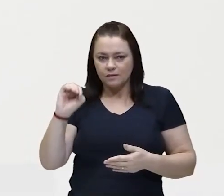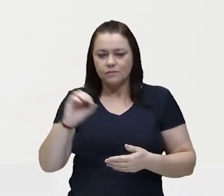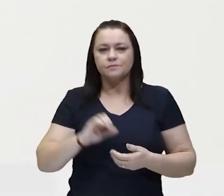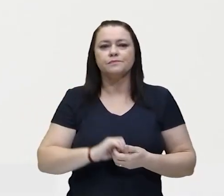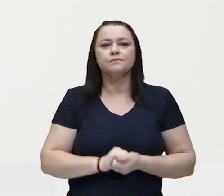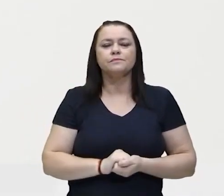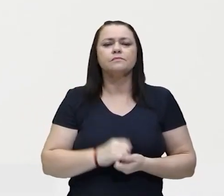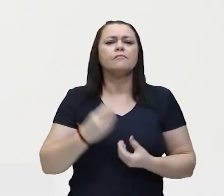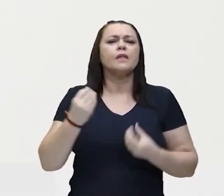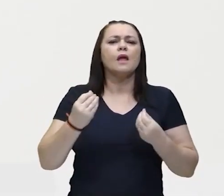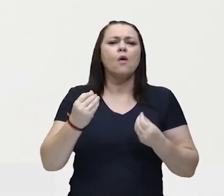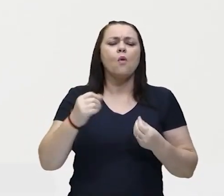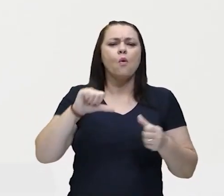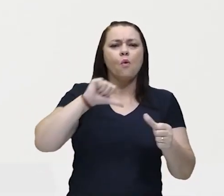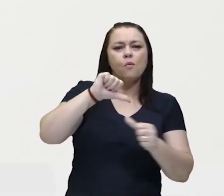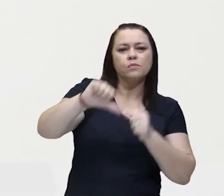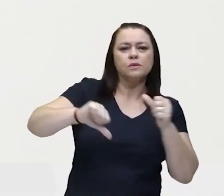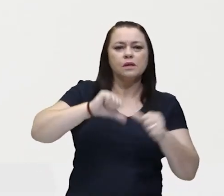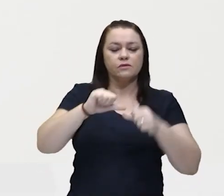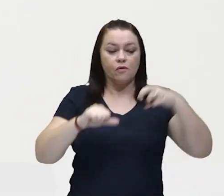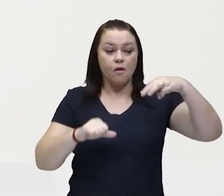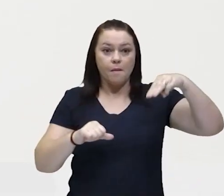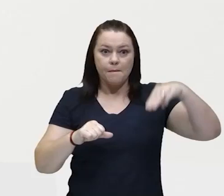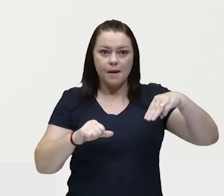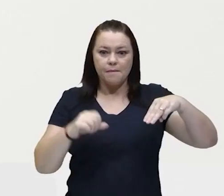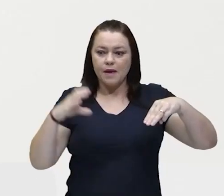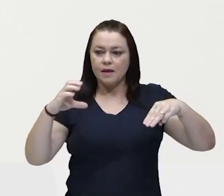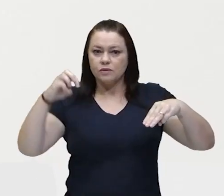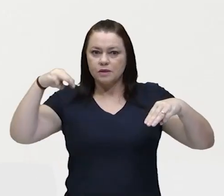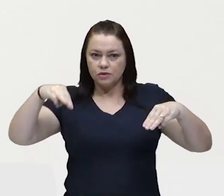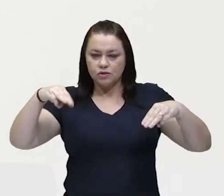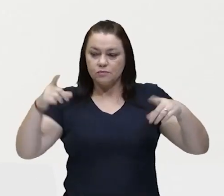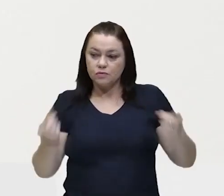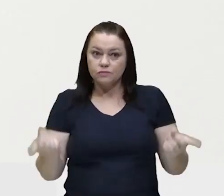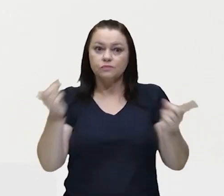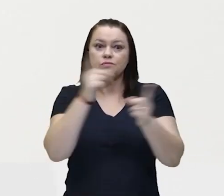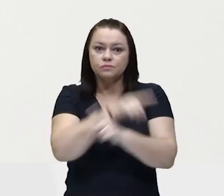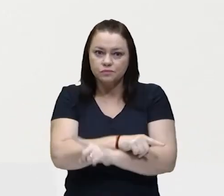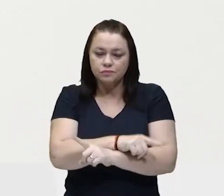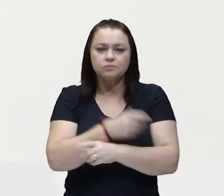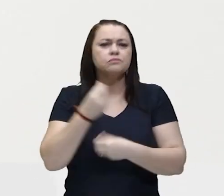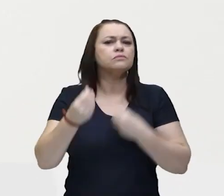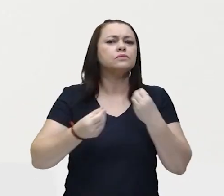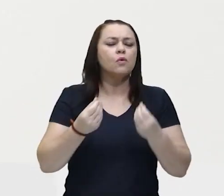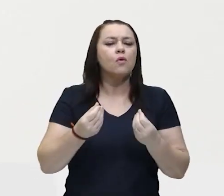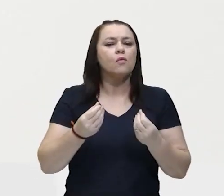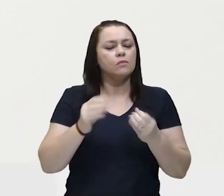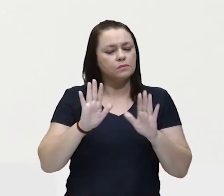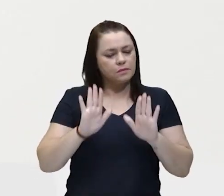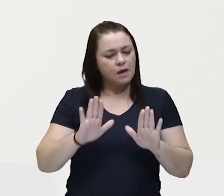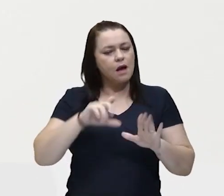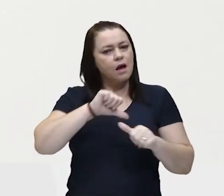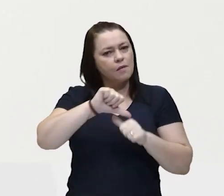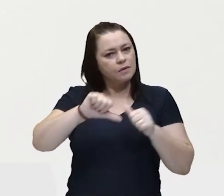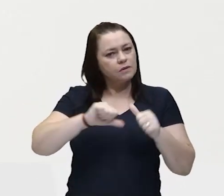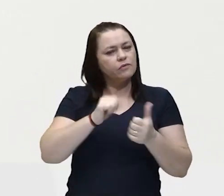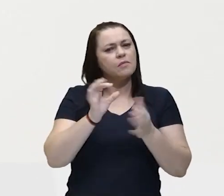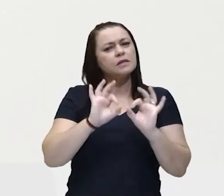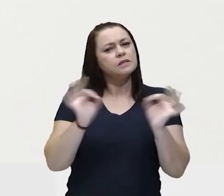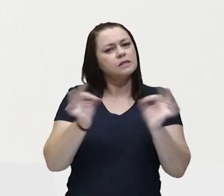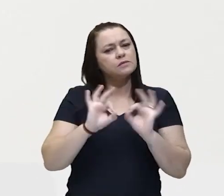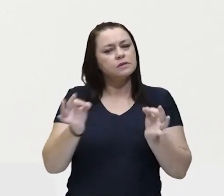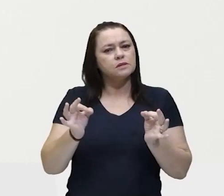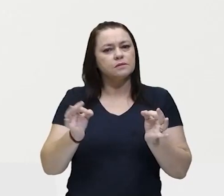Como transformar metro em centímetro e centímetro em metro? Bom, vamos começar com a transformação mais simples. De metro